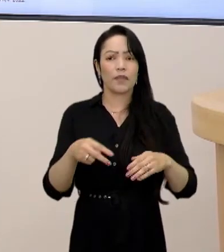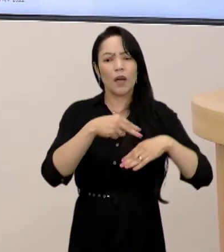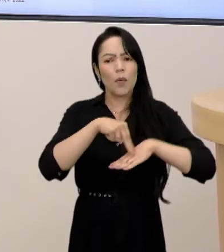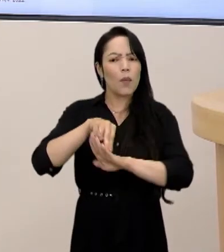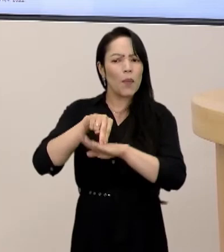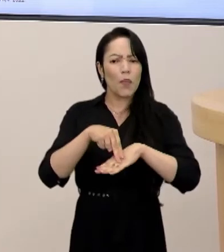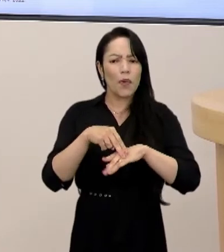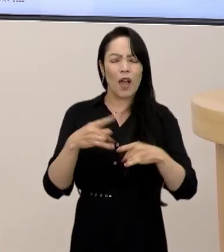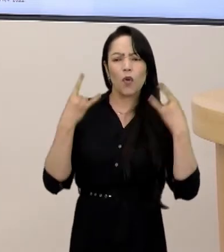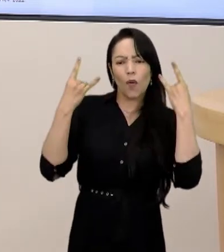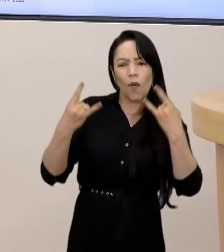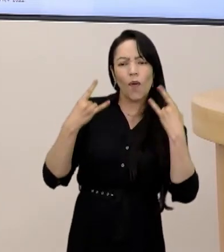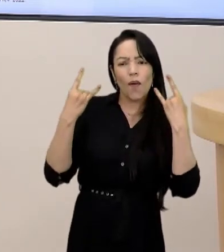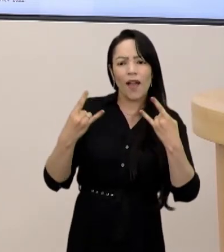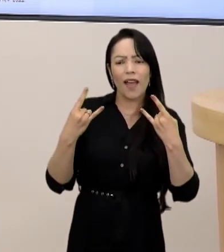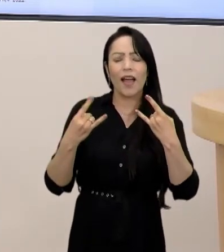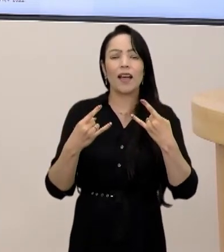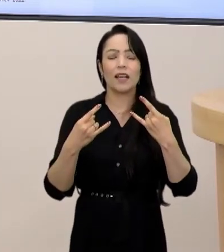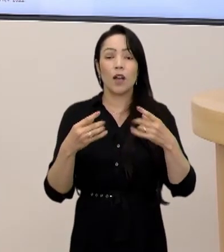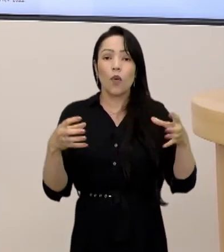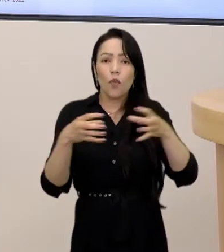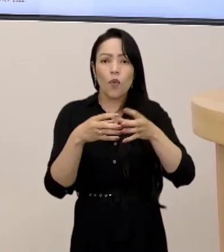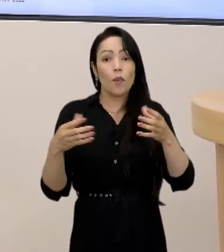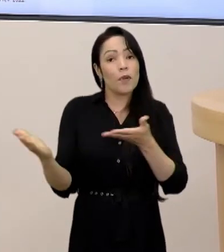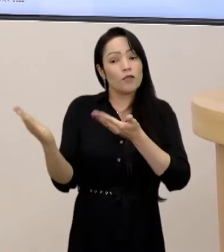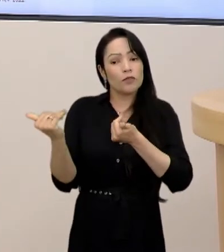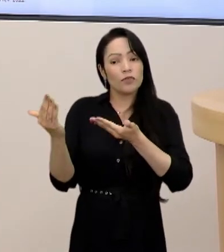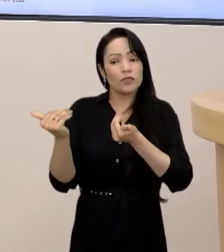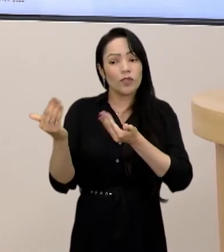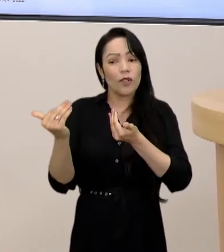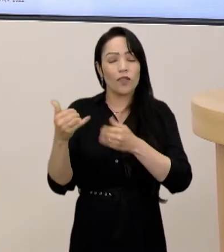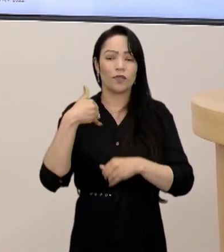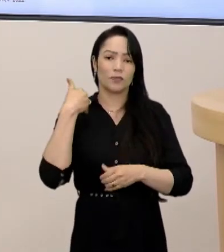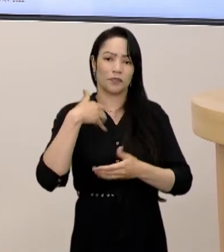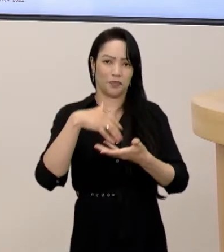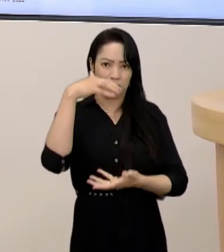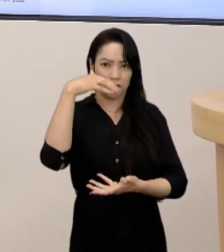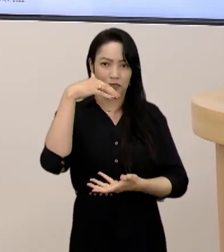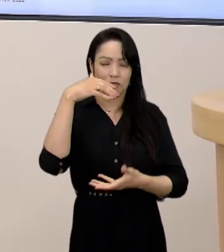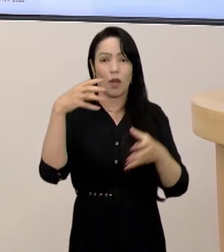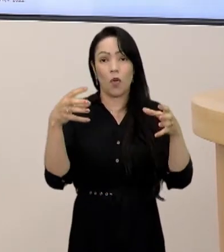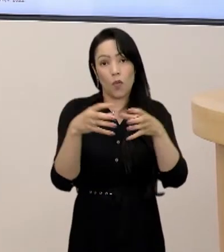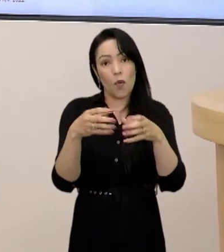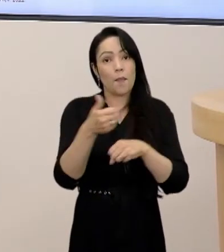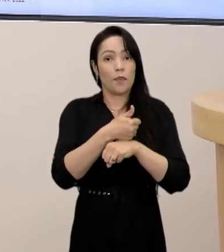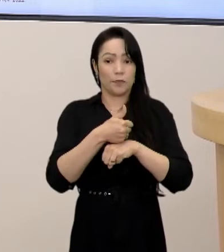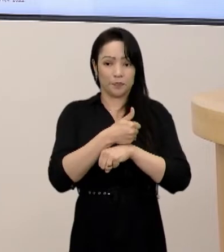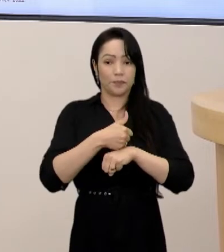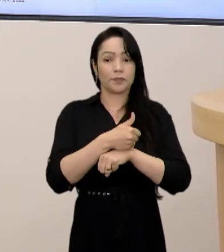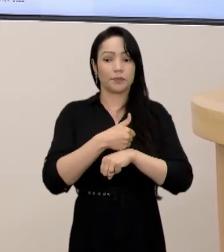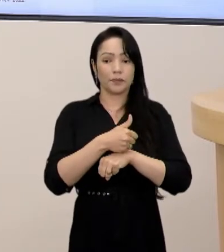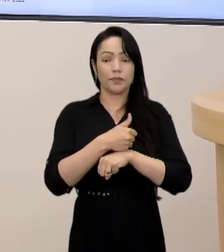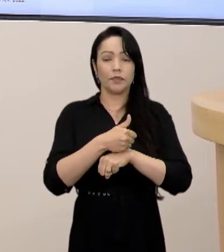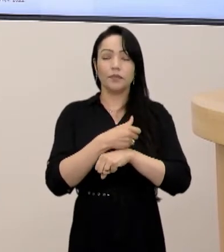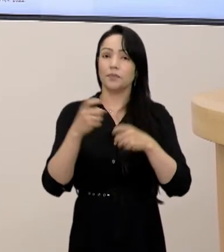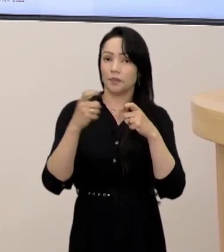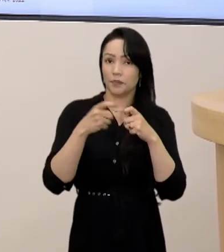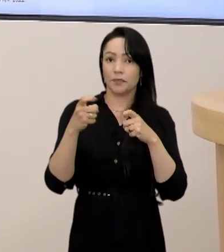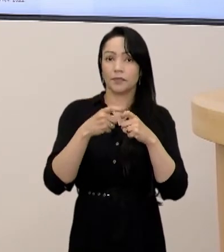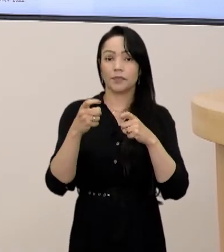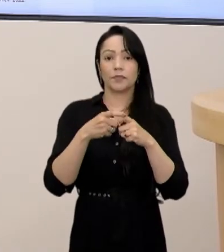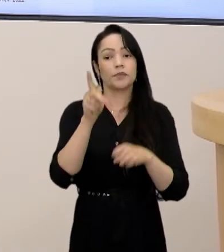skatistas, roqueiros, aí um grupo de mais jovens, mais idosos, grupo de profissionais, né,